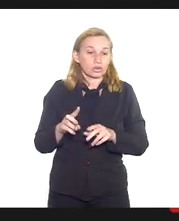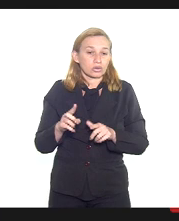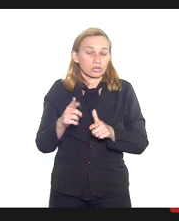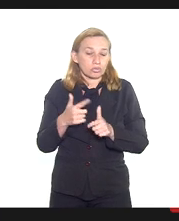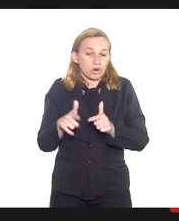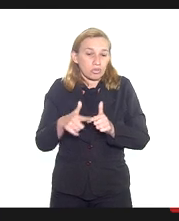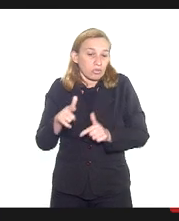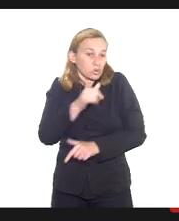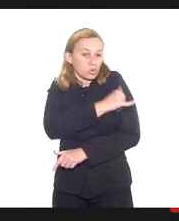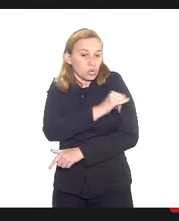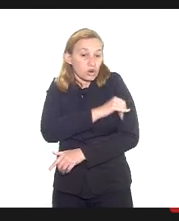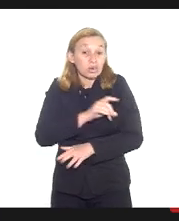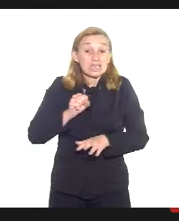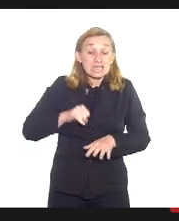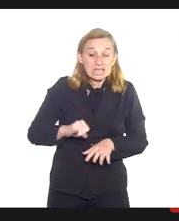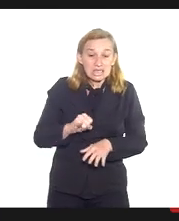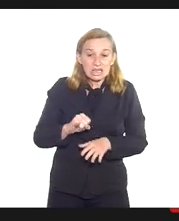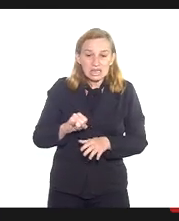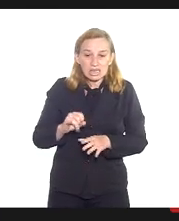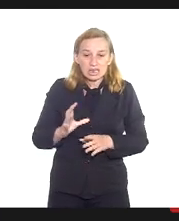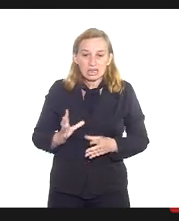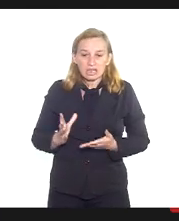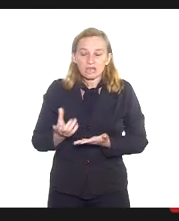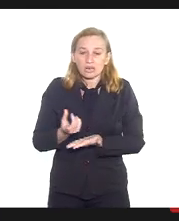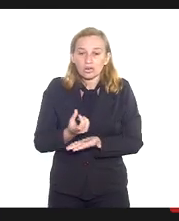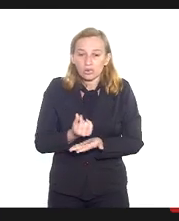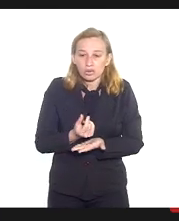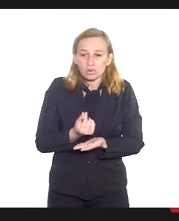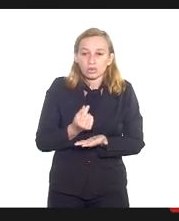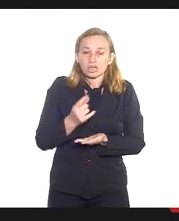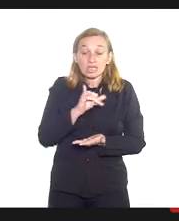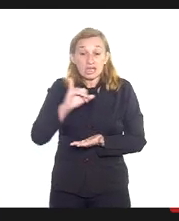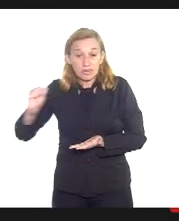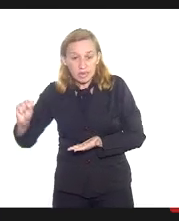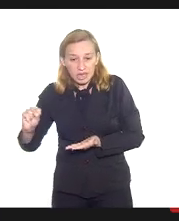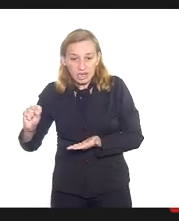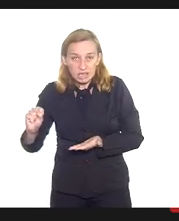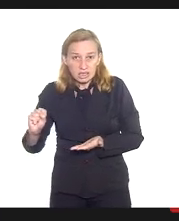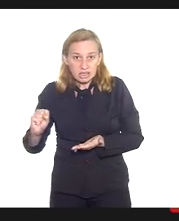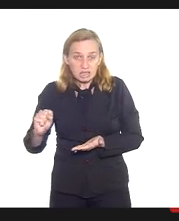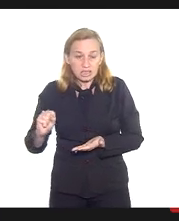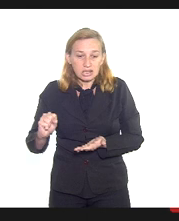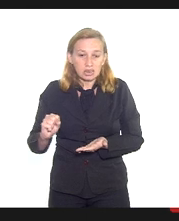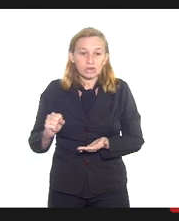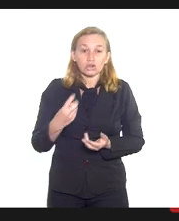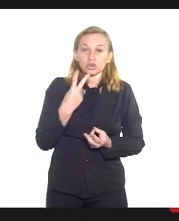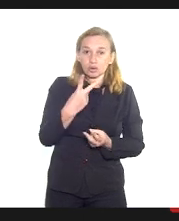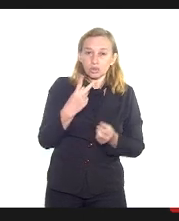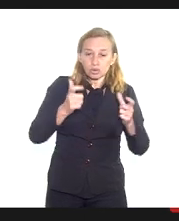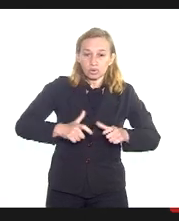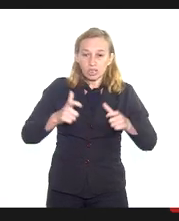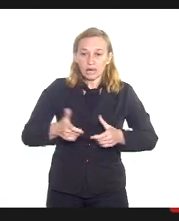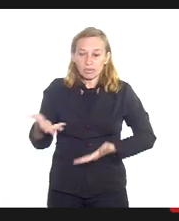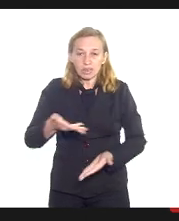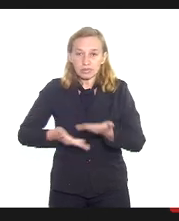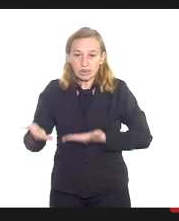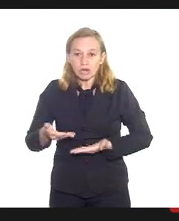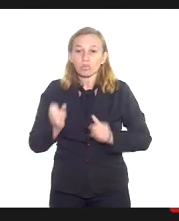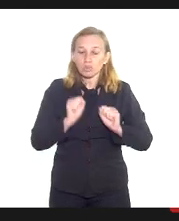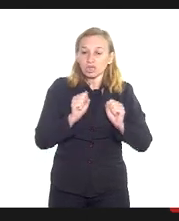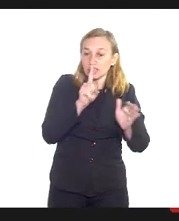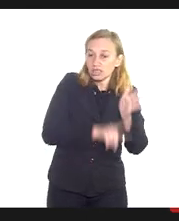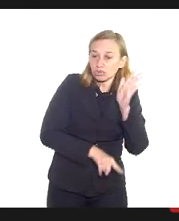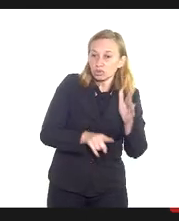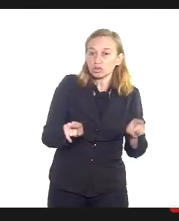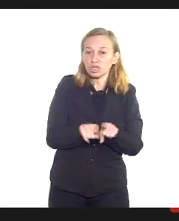exemplo, a gente colocasse a tributação na exploração, né, o ICMS, dos campos com participação, eles poderiam estar abatendo